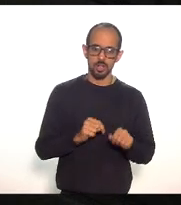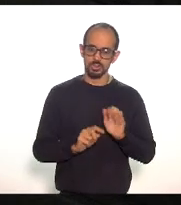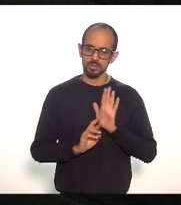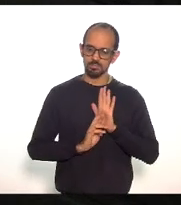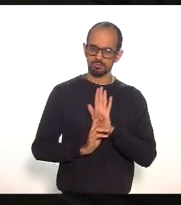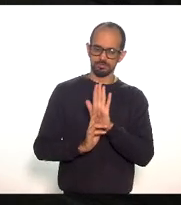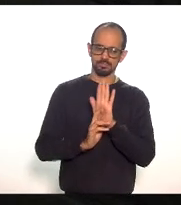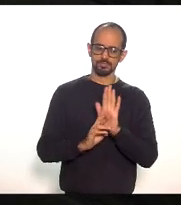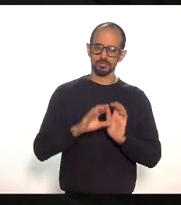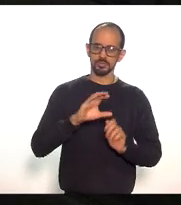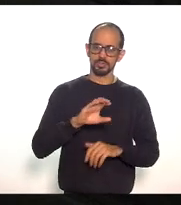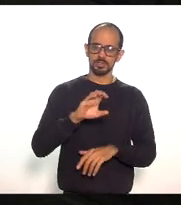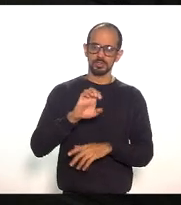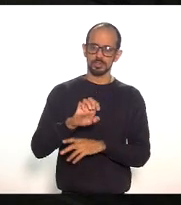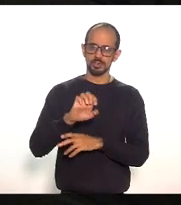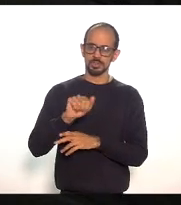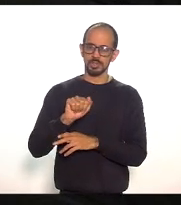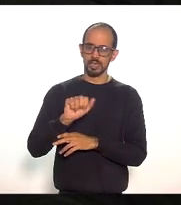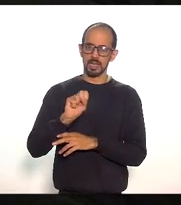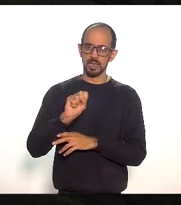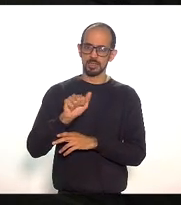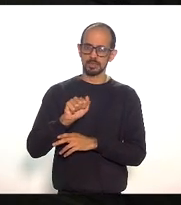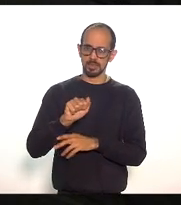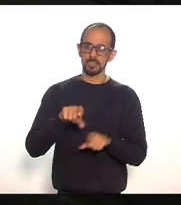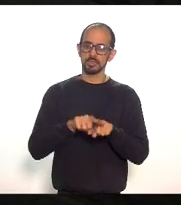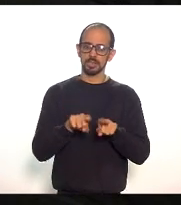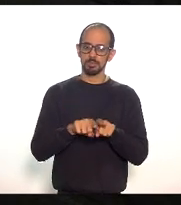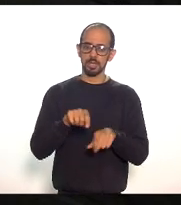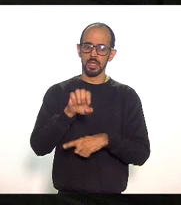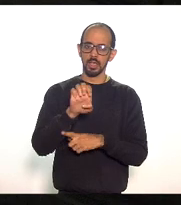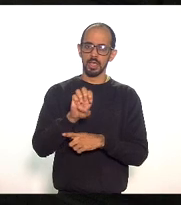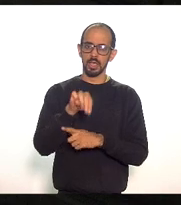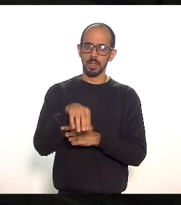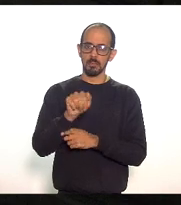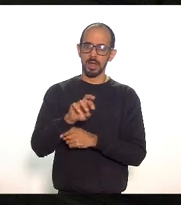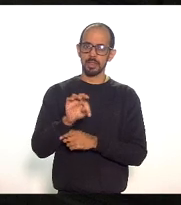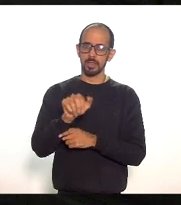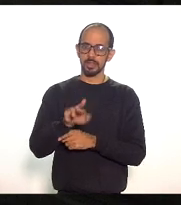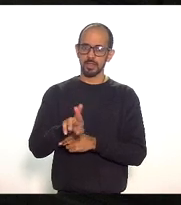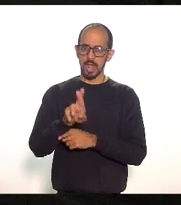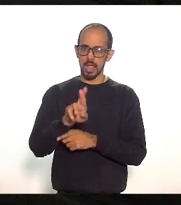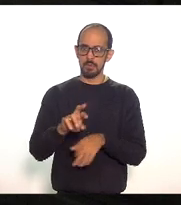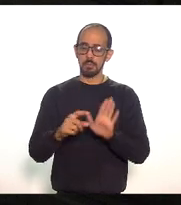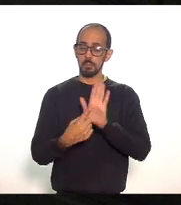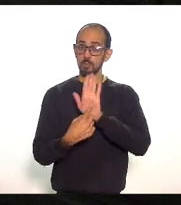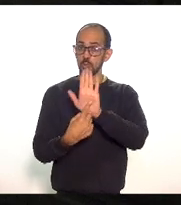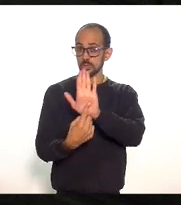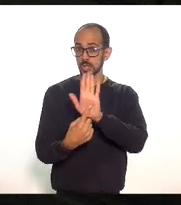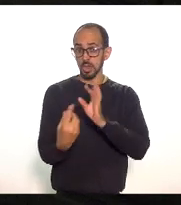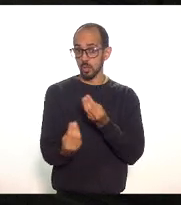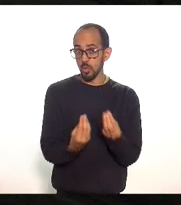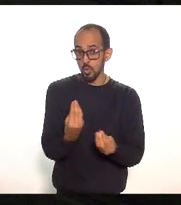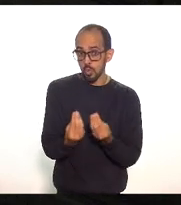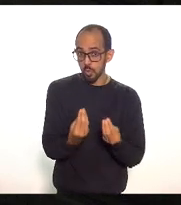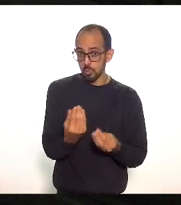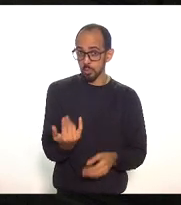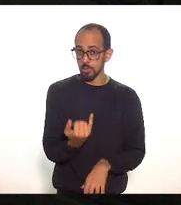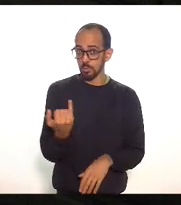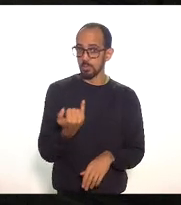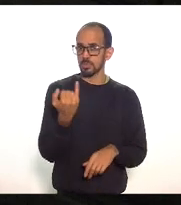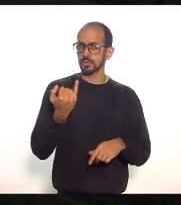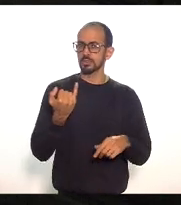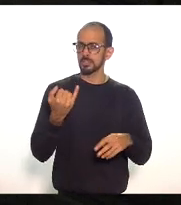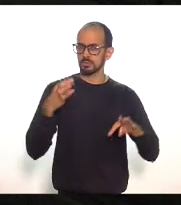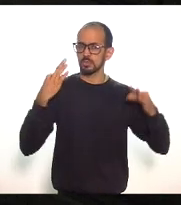representada, junto com a EMATER, com outros órgãos do Estado, mostrando ali a importância dessa festa, não só para o